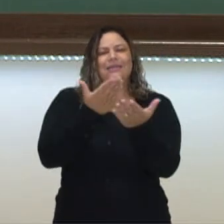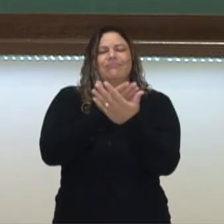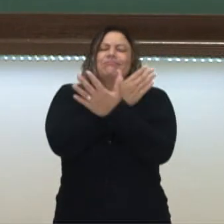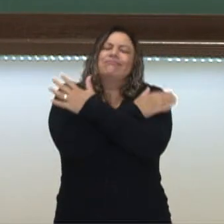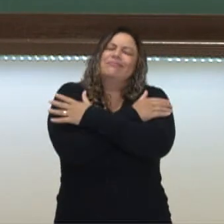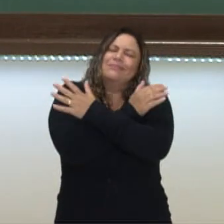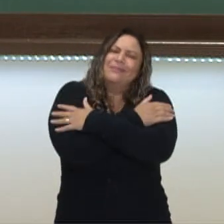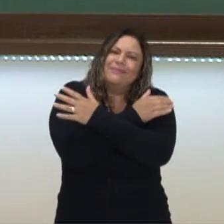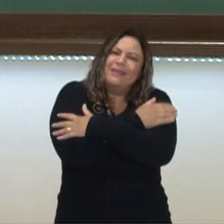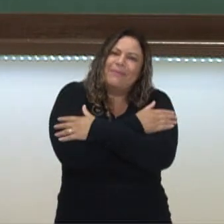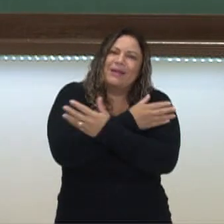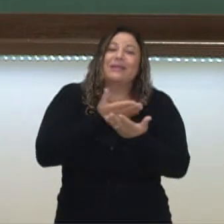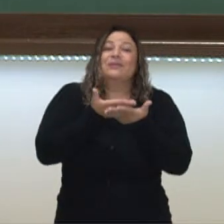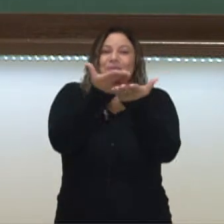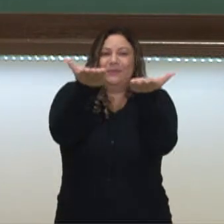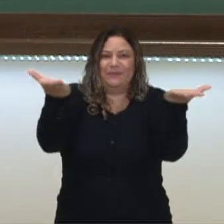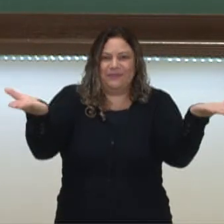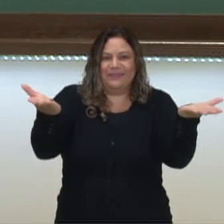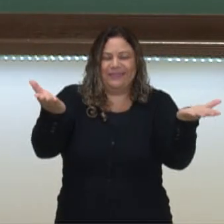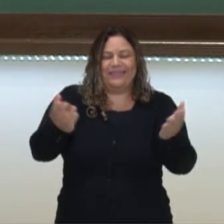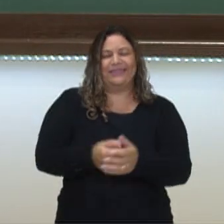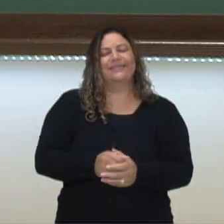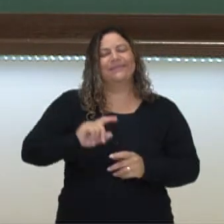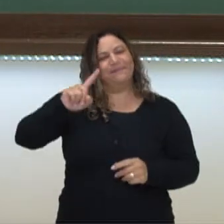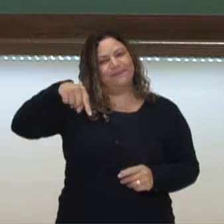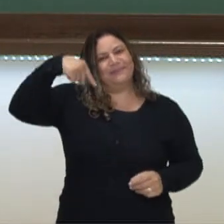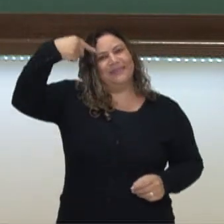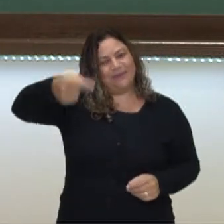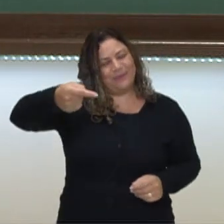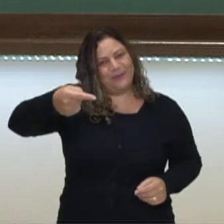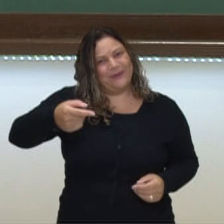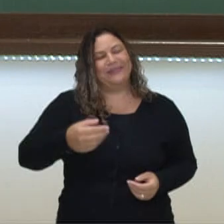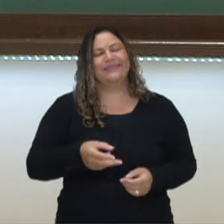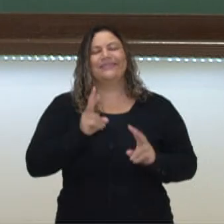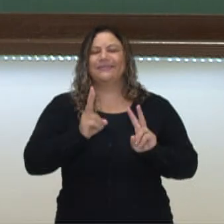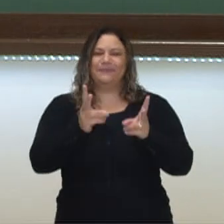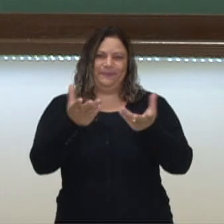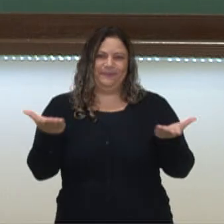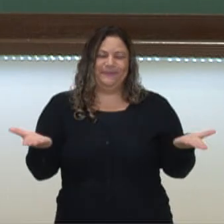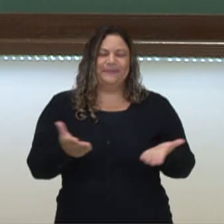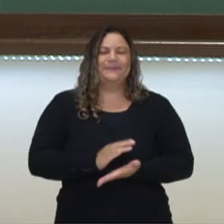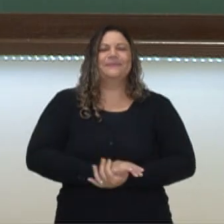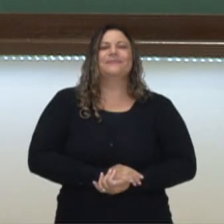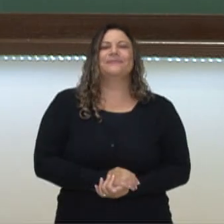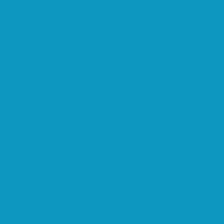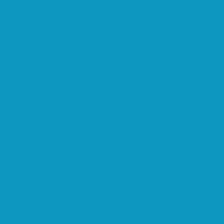carinhoso em todos vocês. A gente se vê em breve nas nossas próximas aulas.